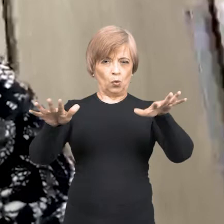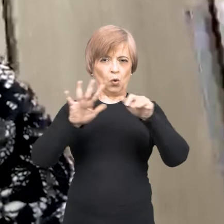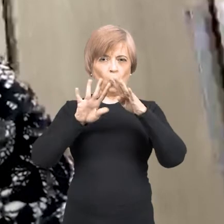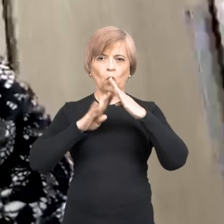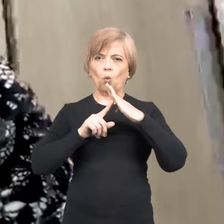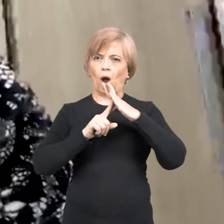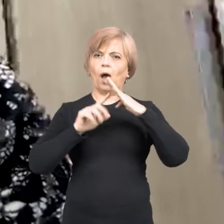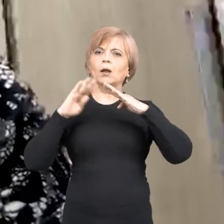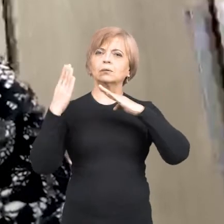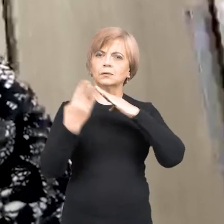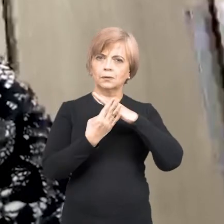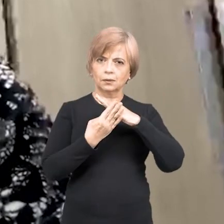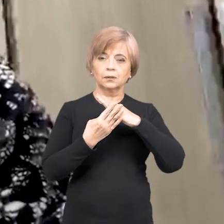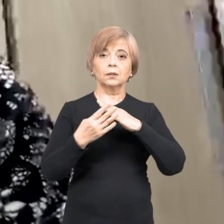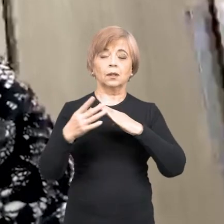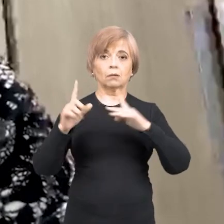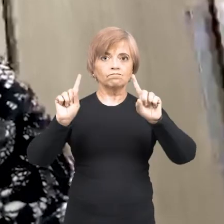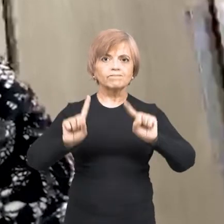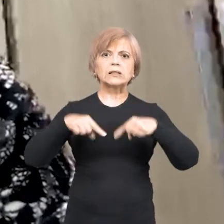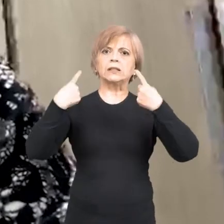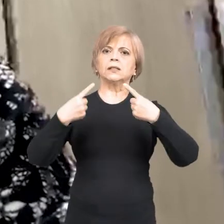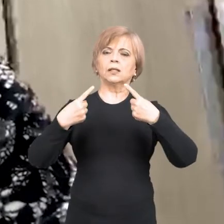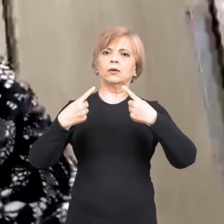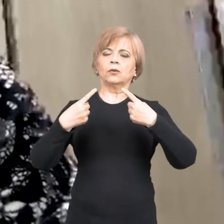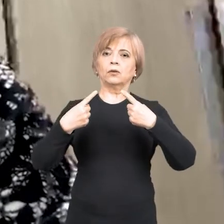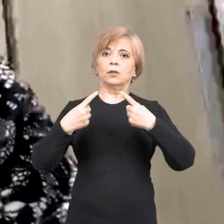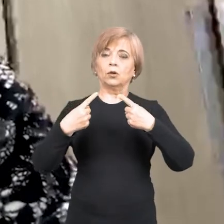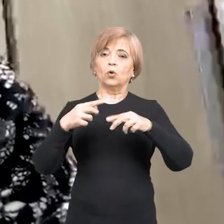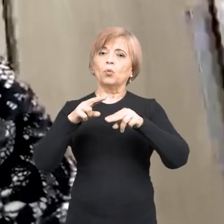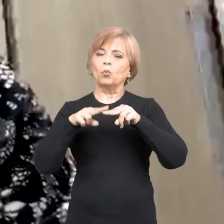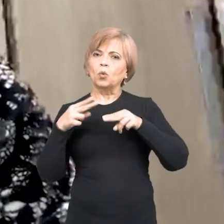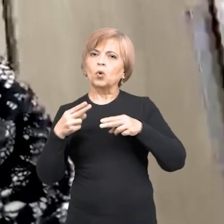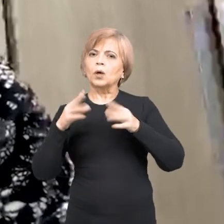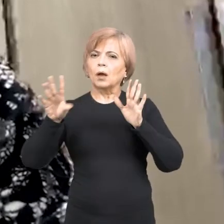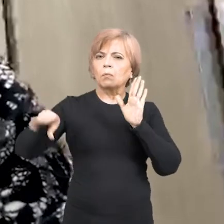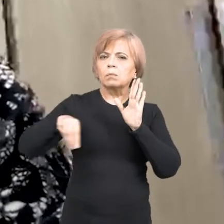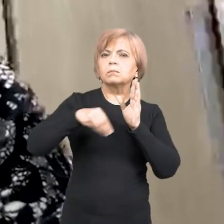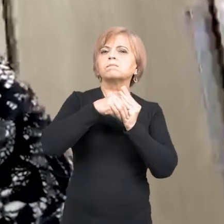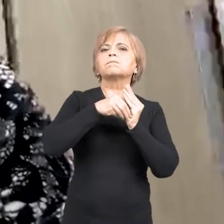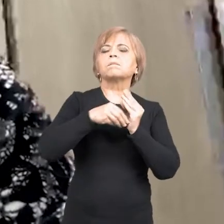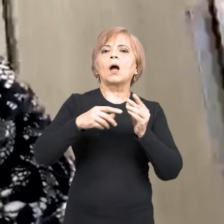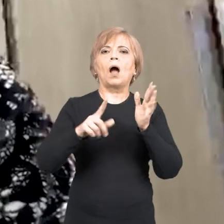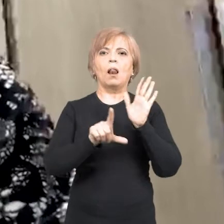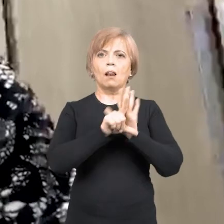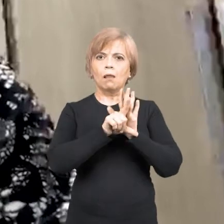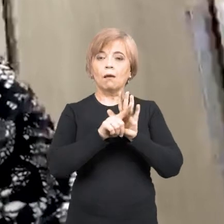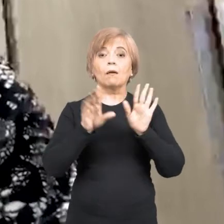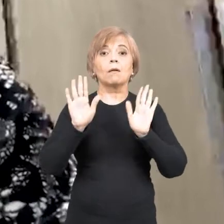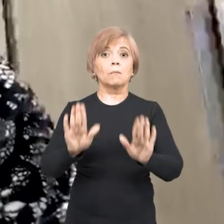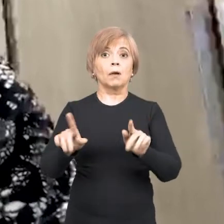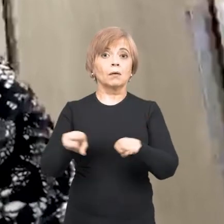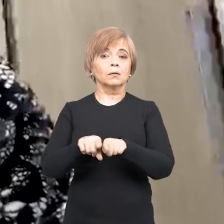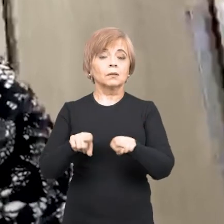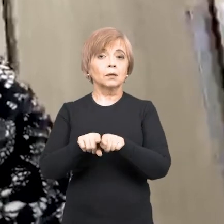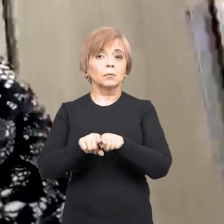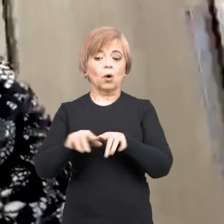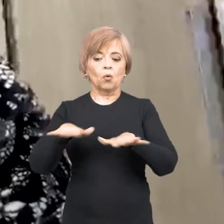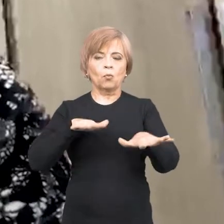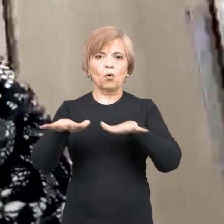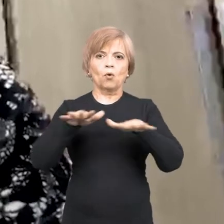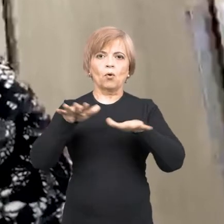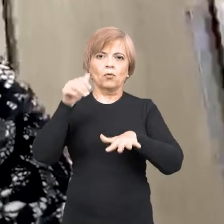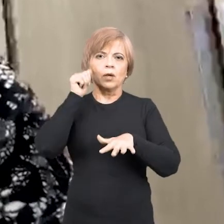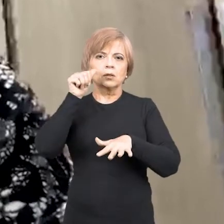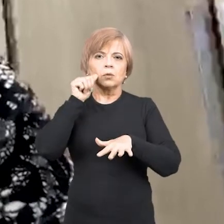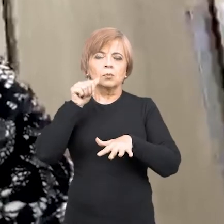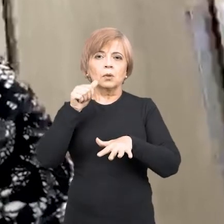uma série de desafios, né? Não só especialmente com relação à aplicação da lei, mas também quanto ao fato do movimento